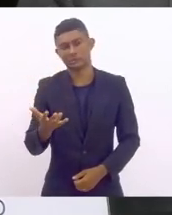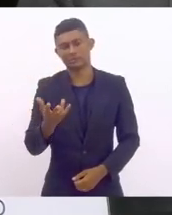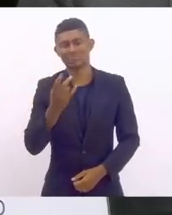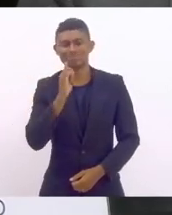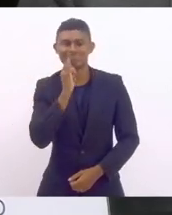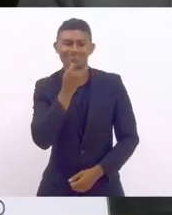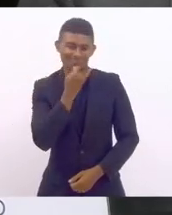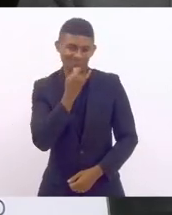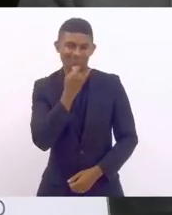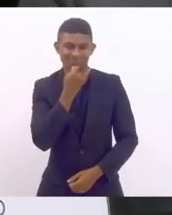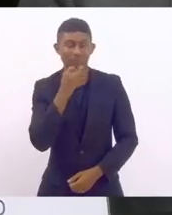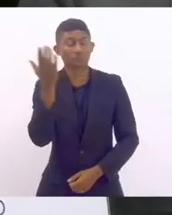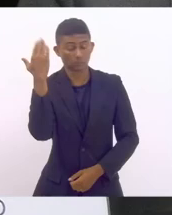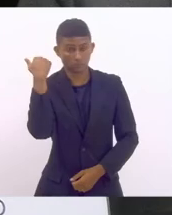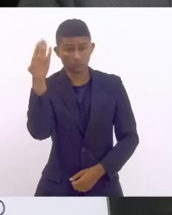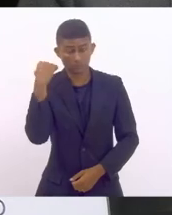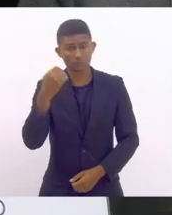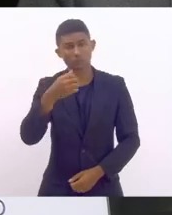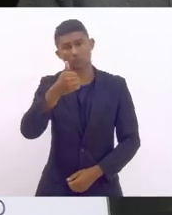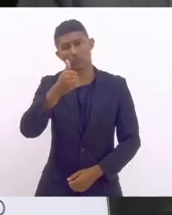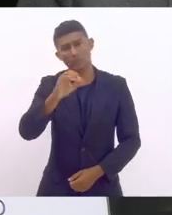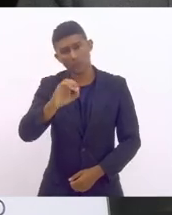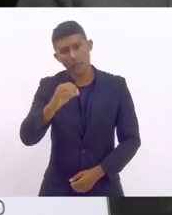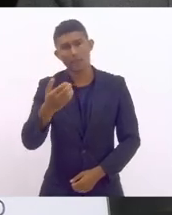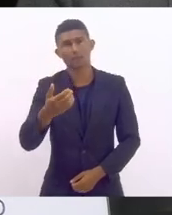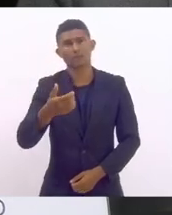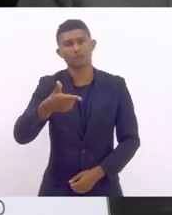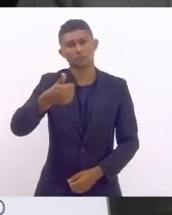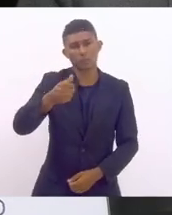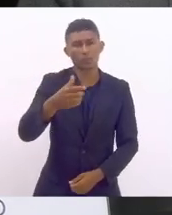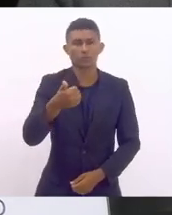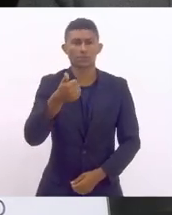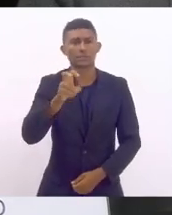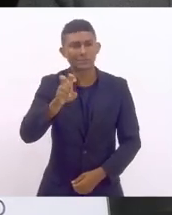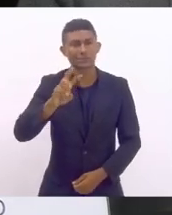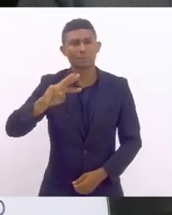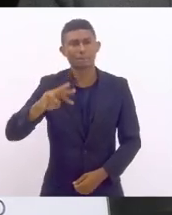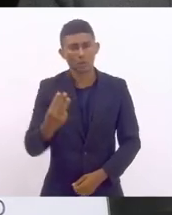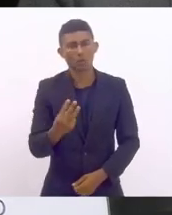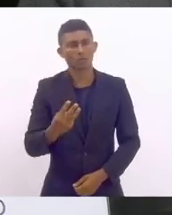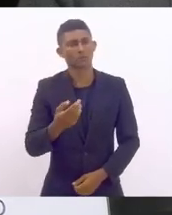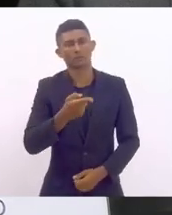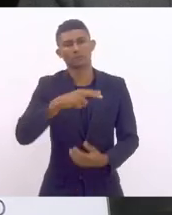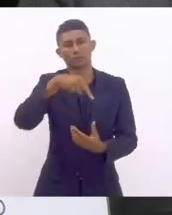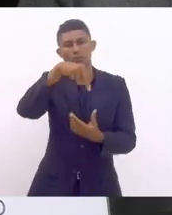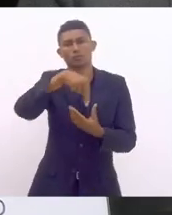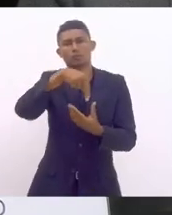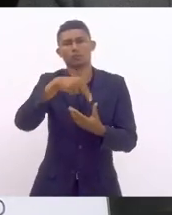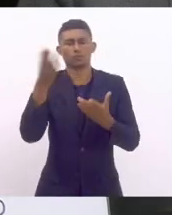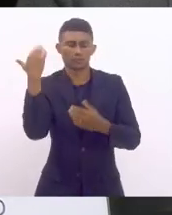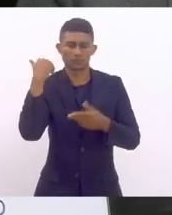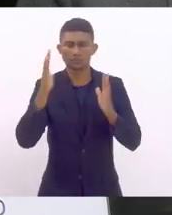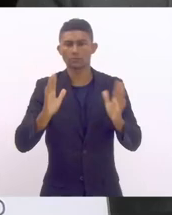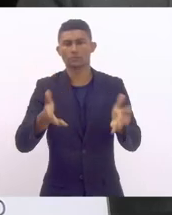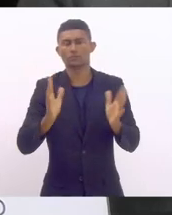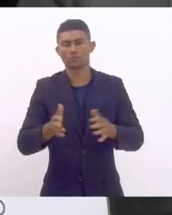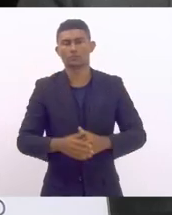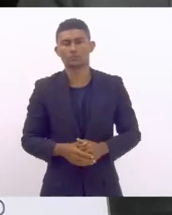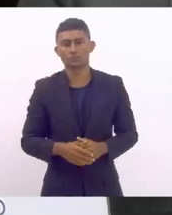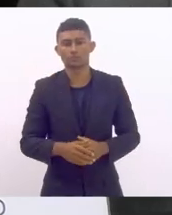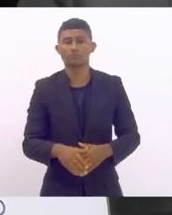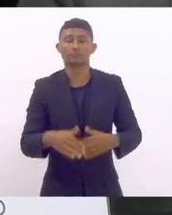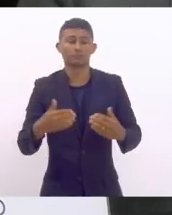quando já foi da ordem de 10 12 15 na Unirio então eu problema tá